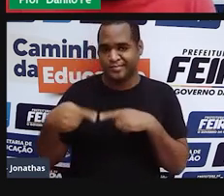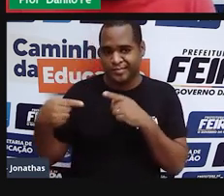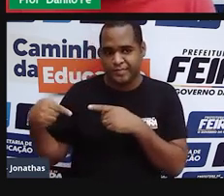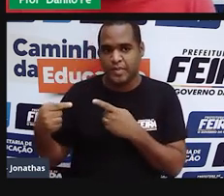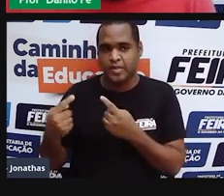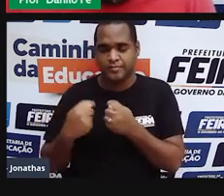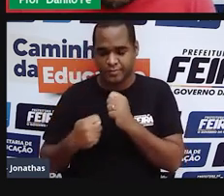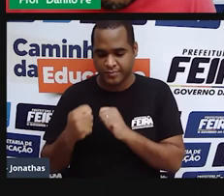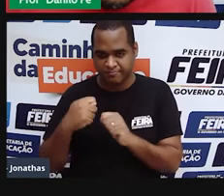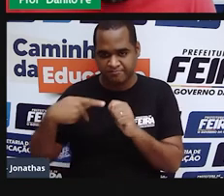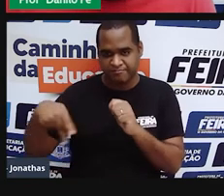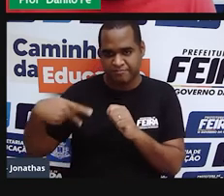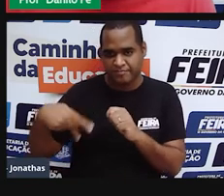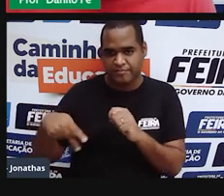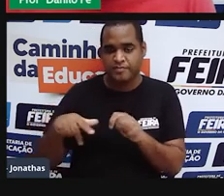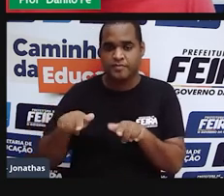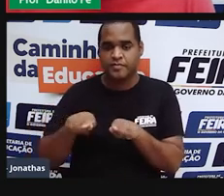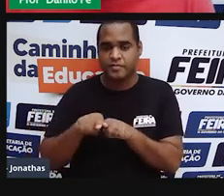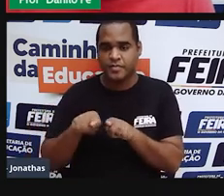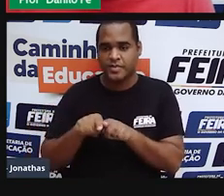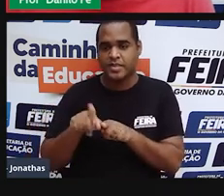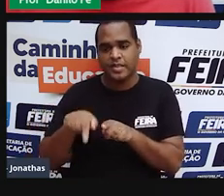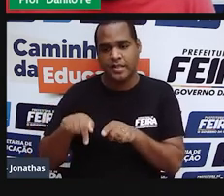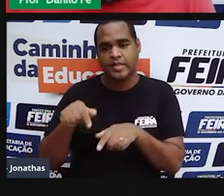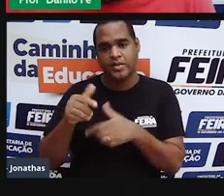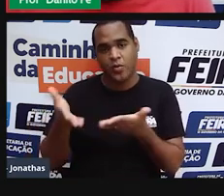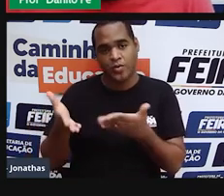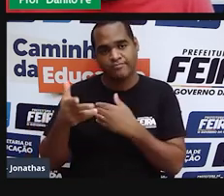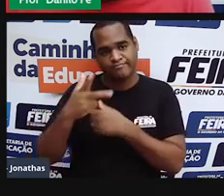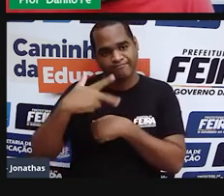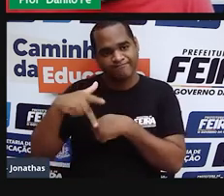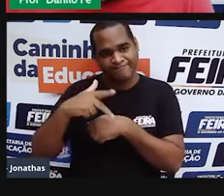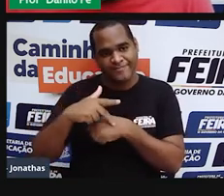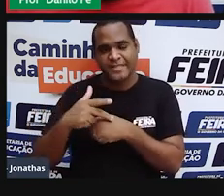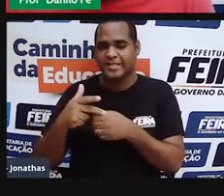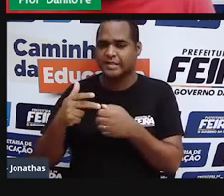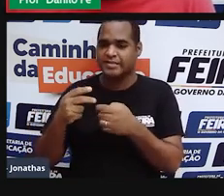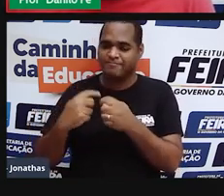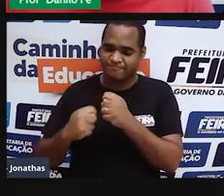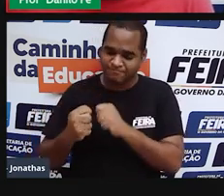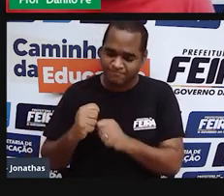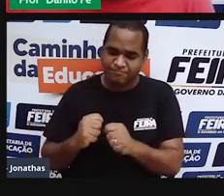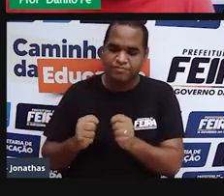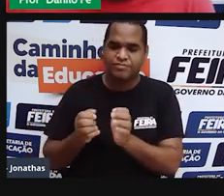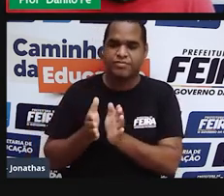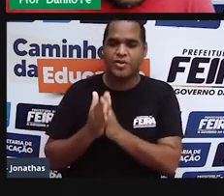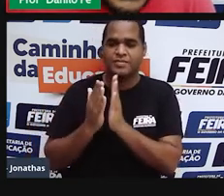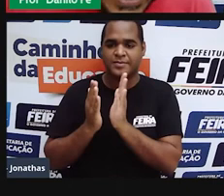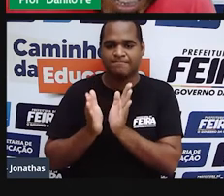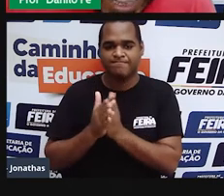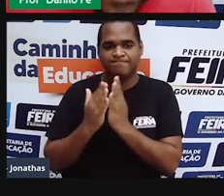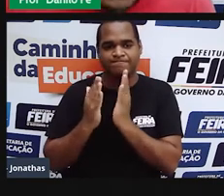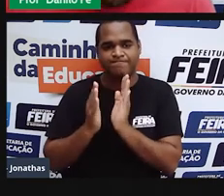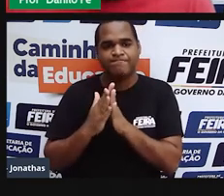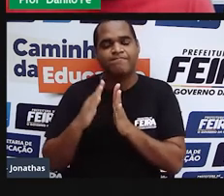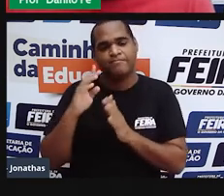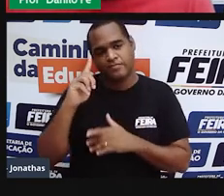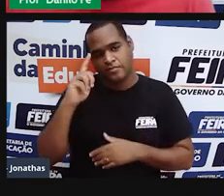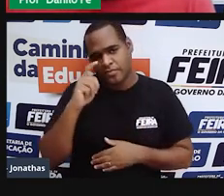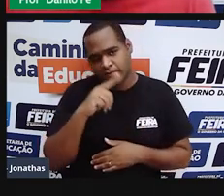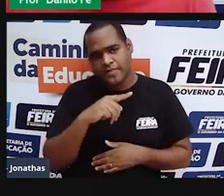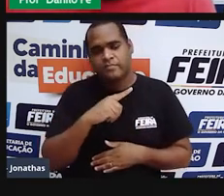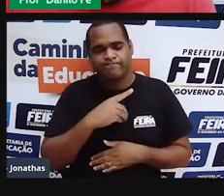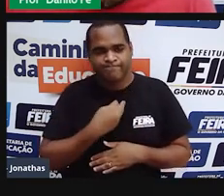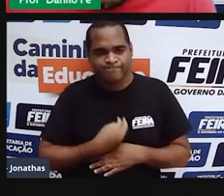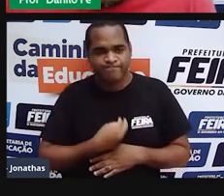para aquário e uso Paraguai é um dos países mais pobres da América do Sul inoculação extrema